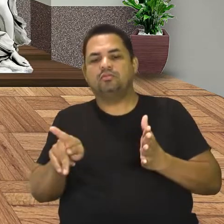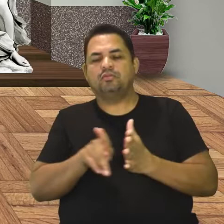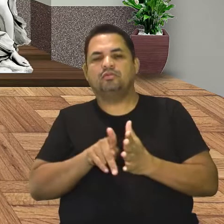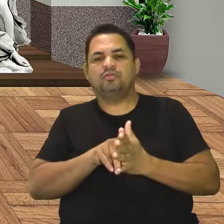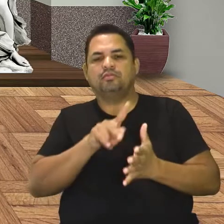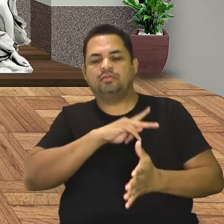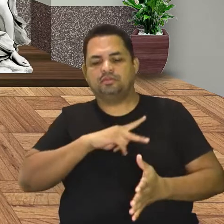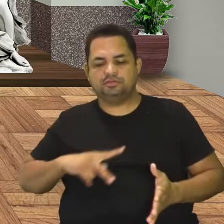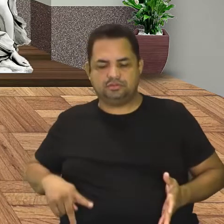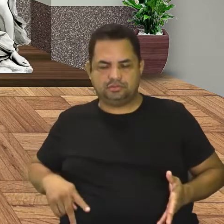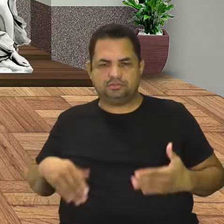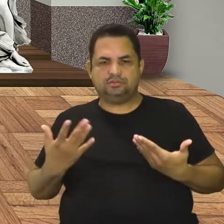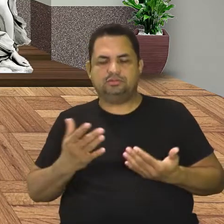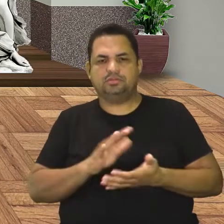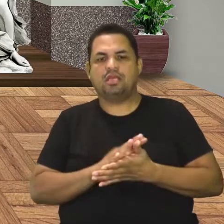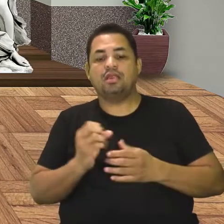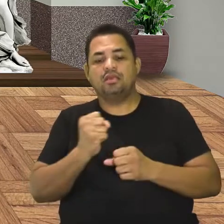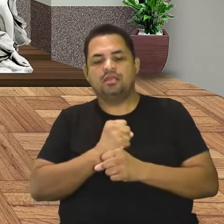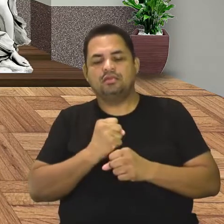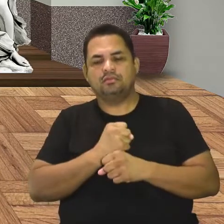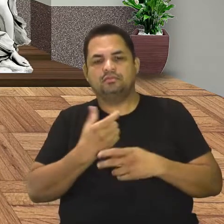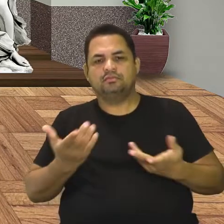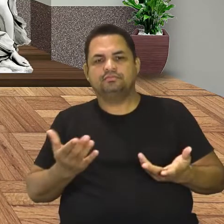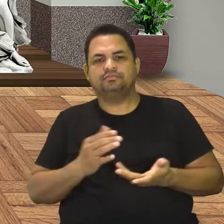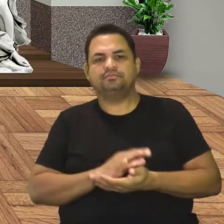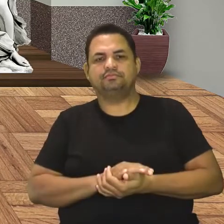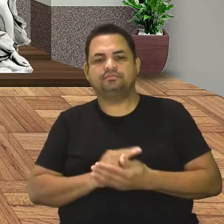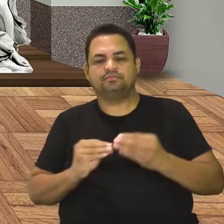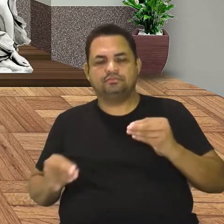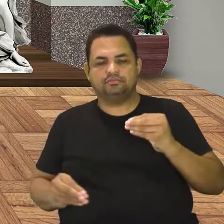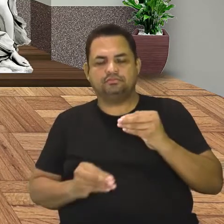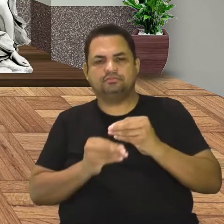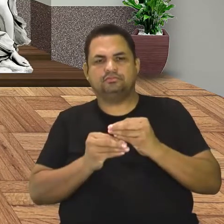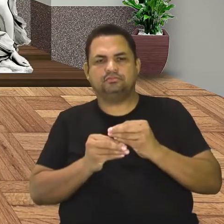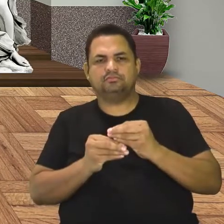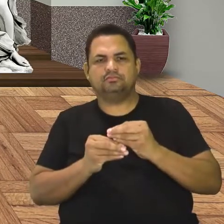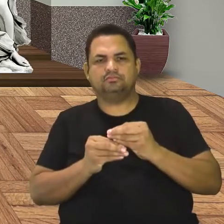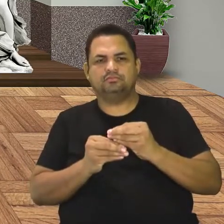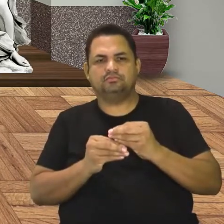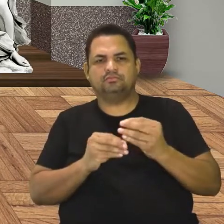Ainda naquele ano eles queriam. A